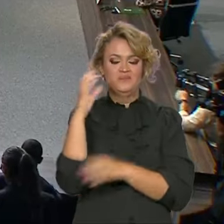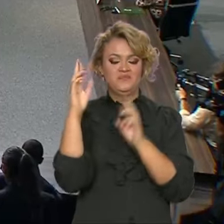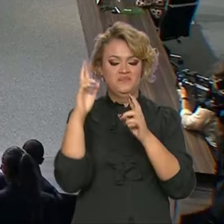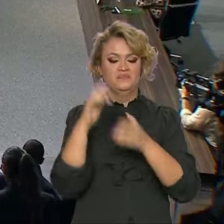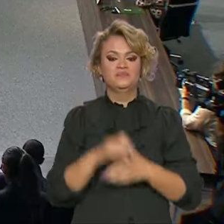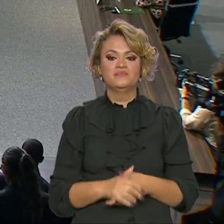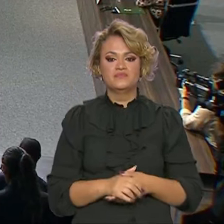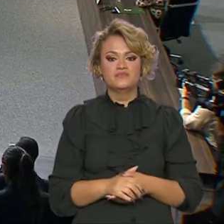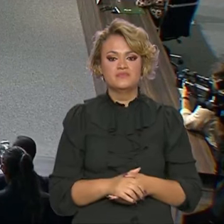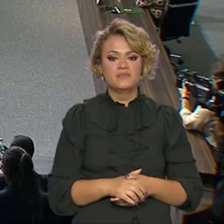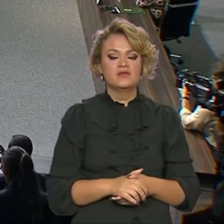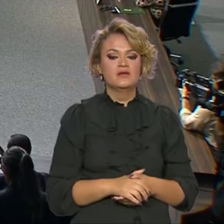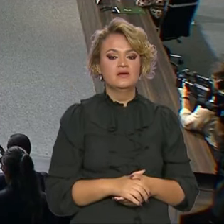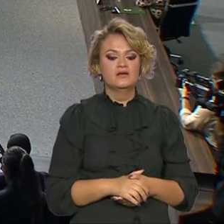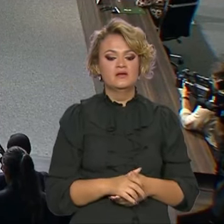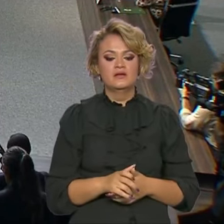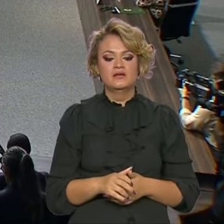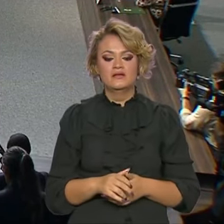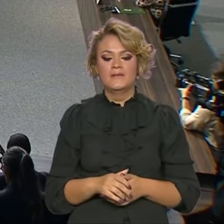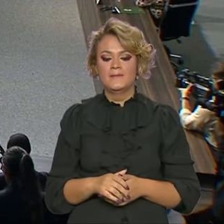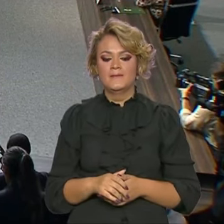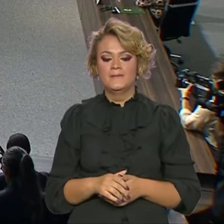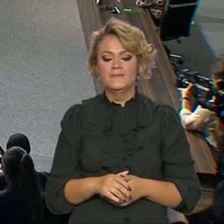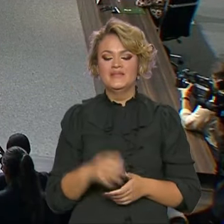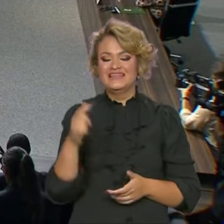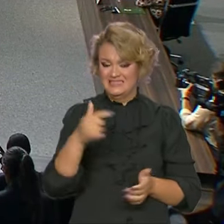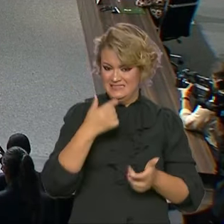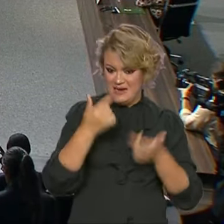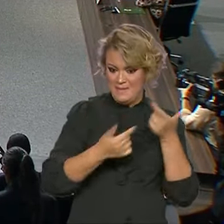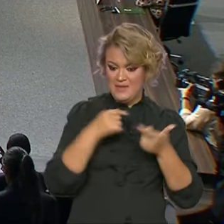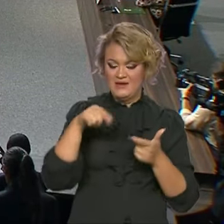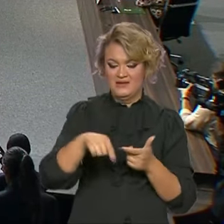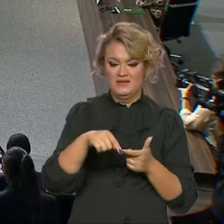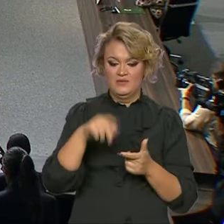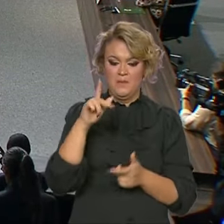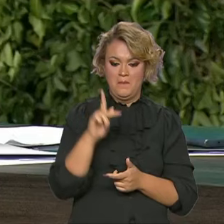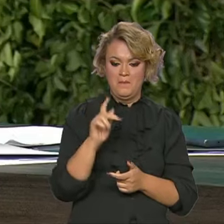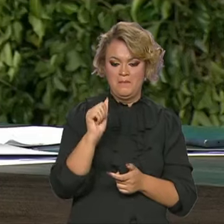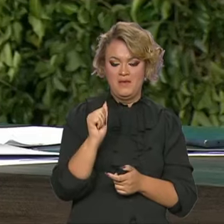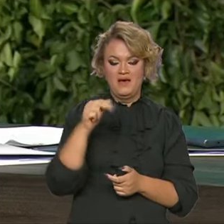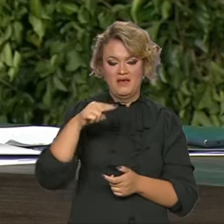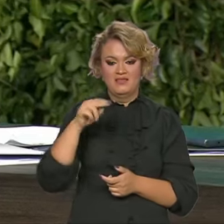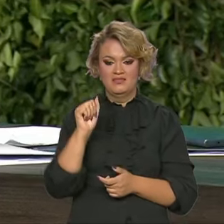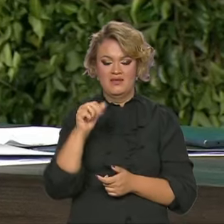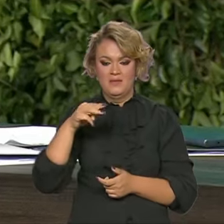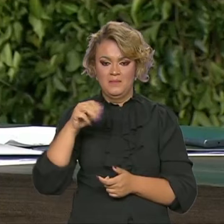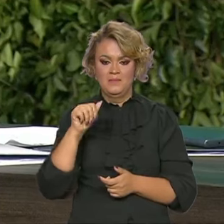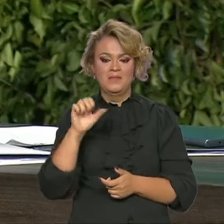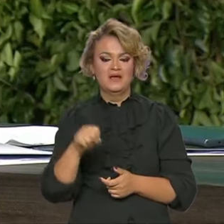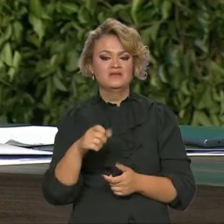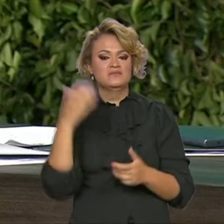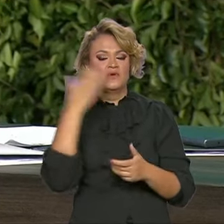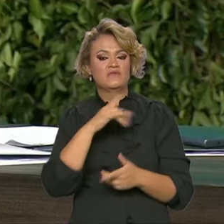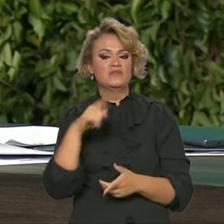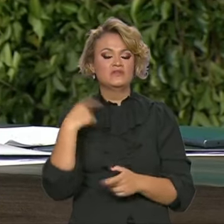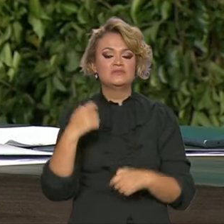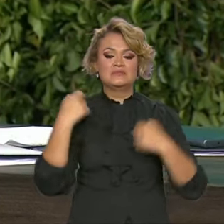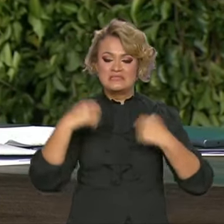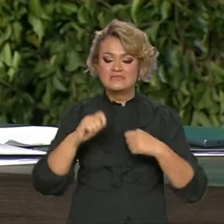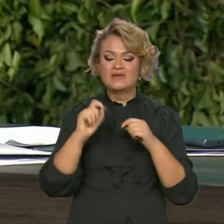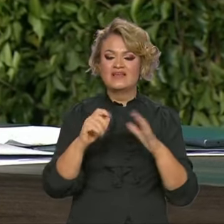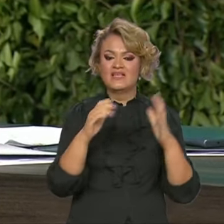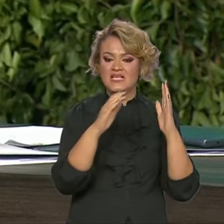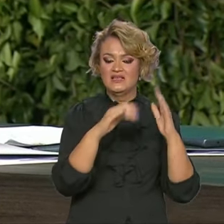Dizer, senhor presidente, que o trabalho do Palamás está relacionado à necessidade de que nossas